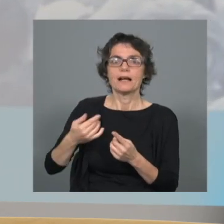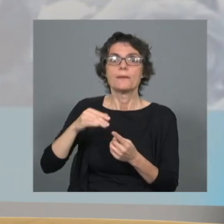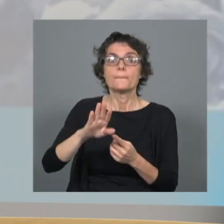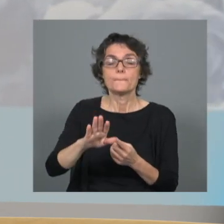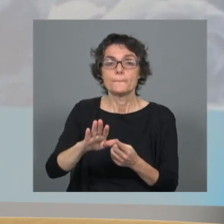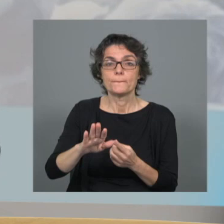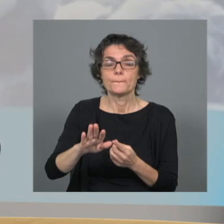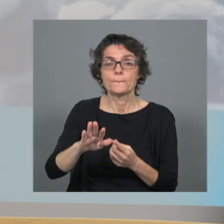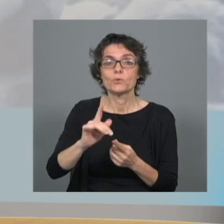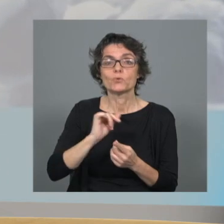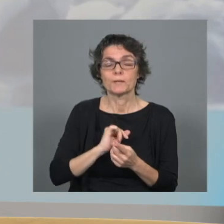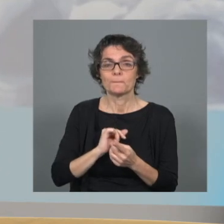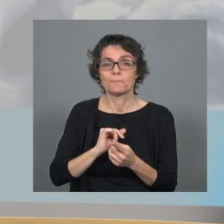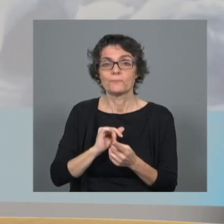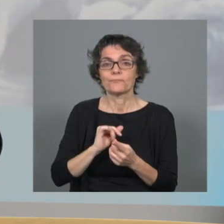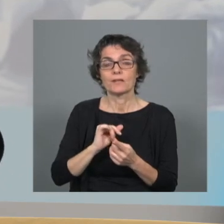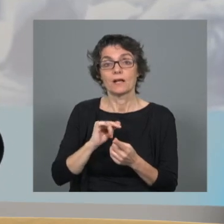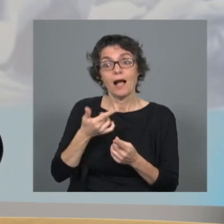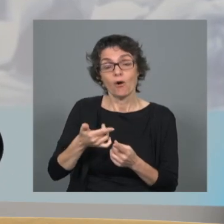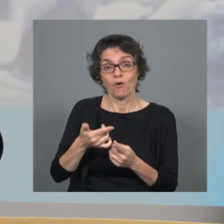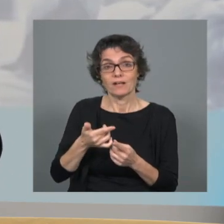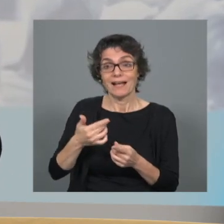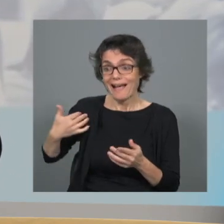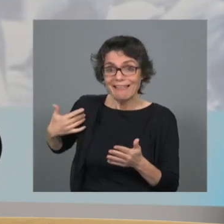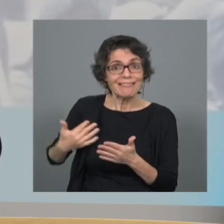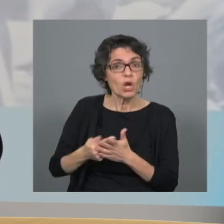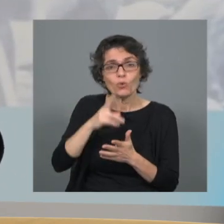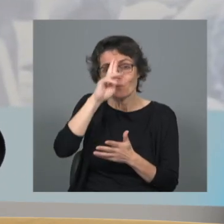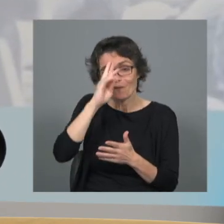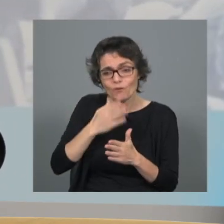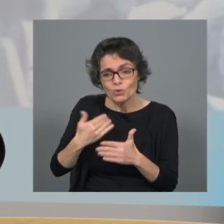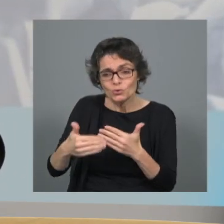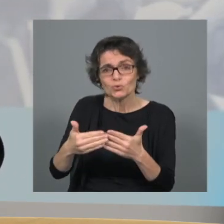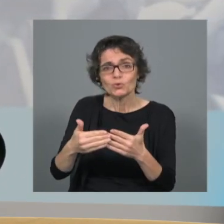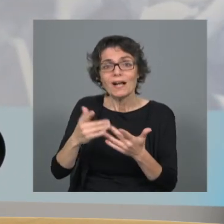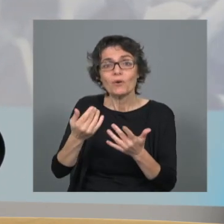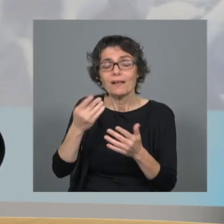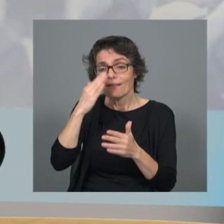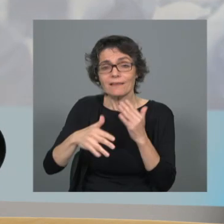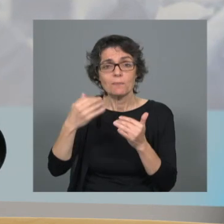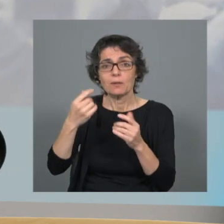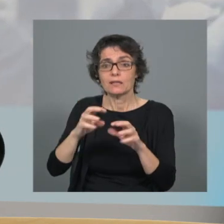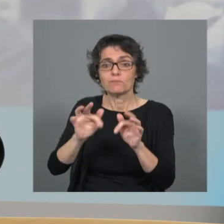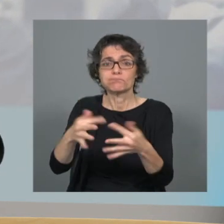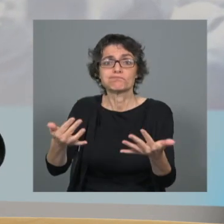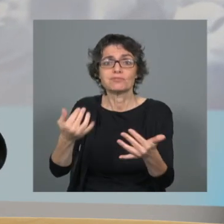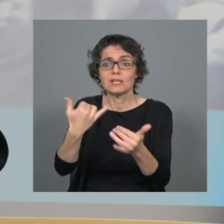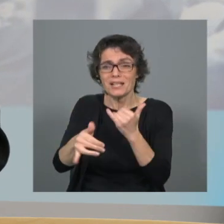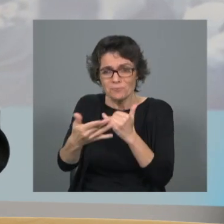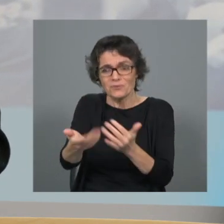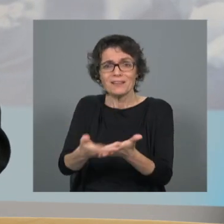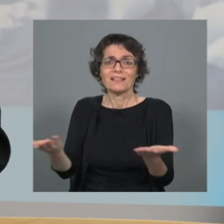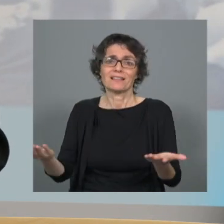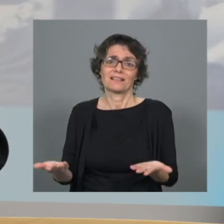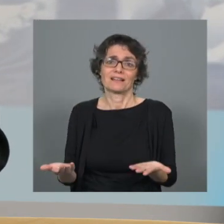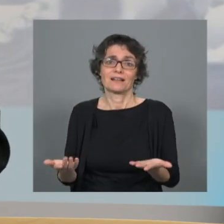mas não podemos pôr em causa o caminho que está feito. A vacinação é muito importante